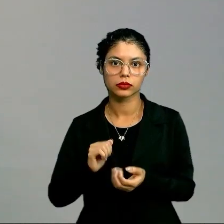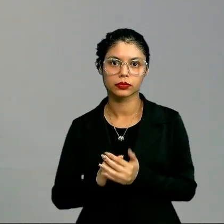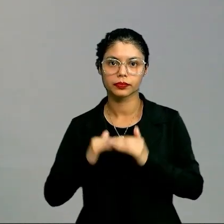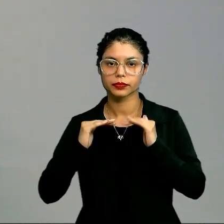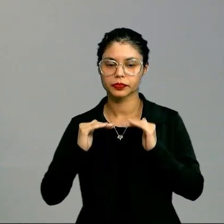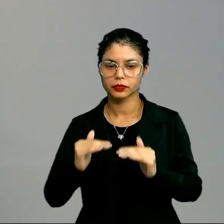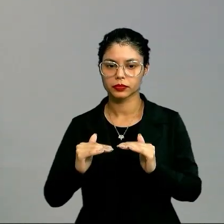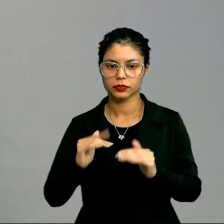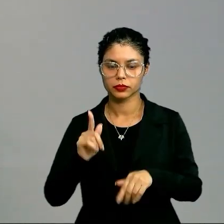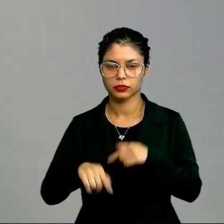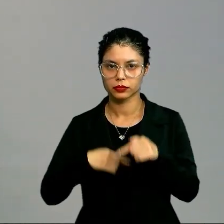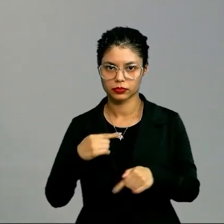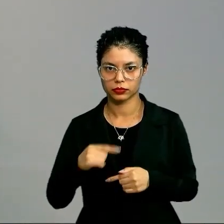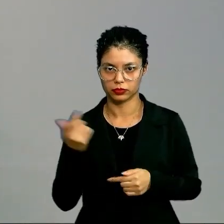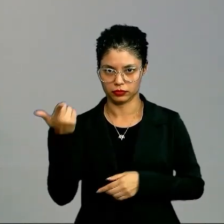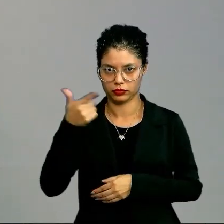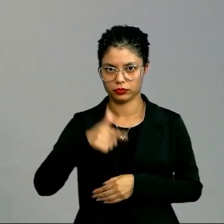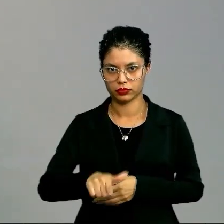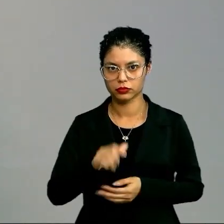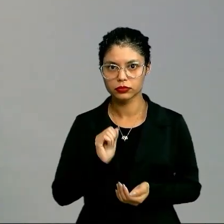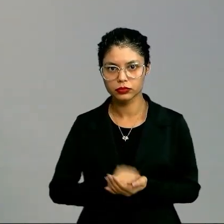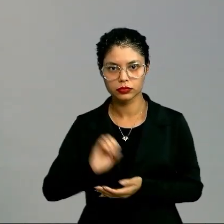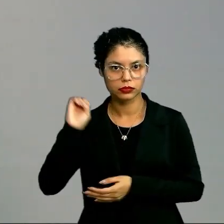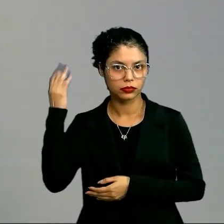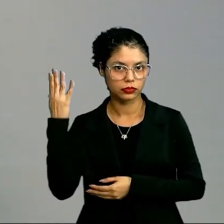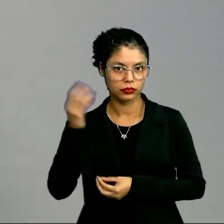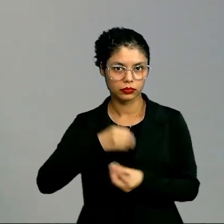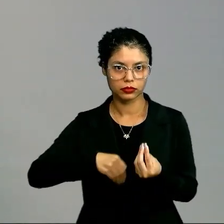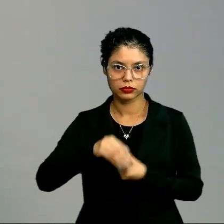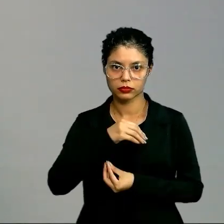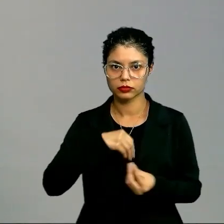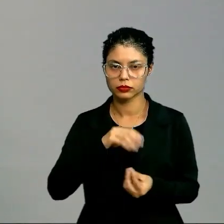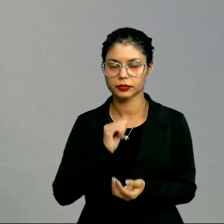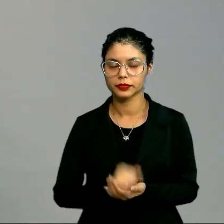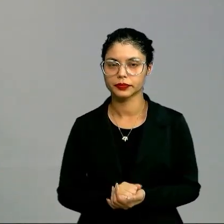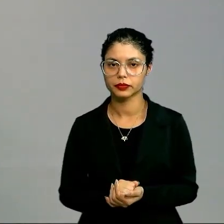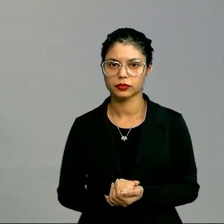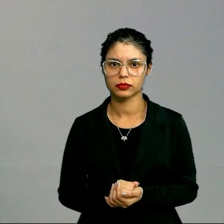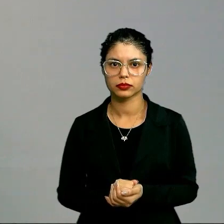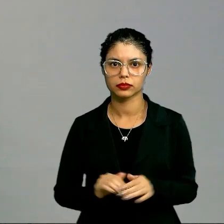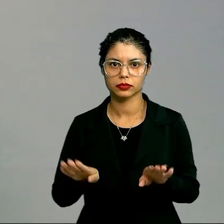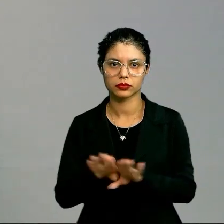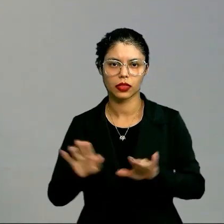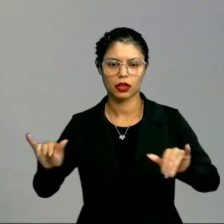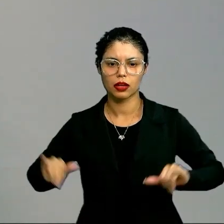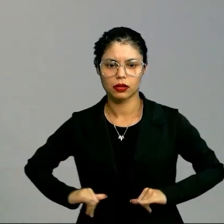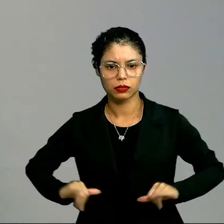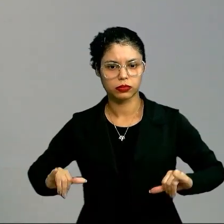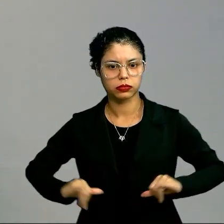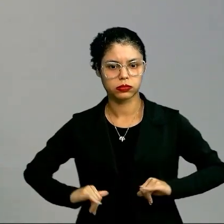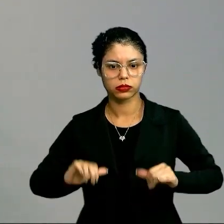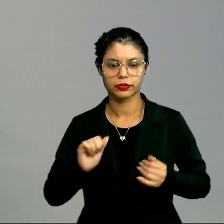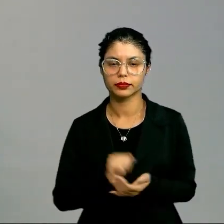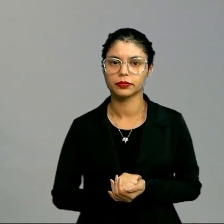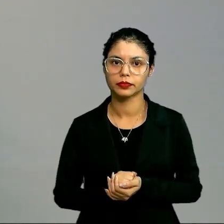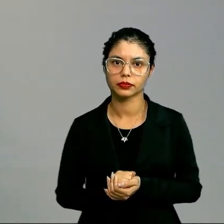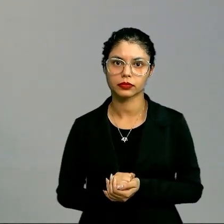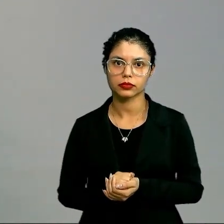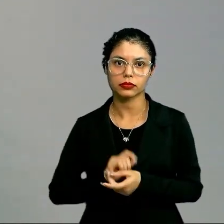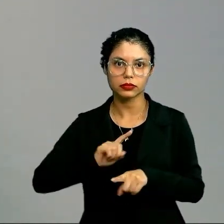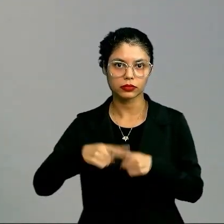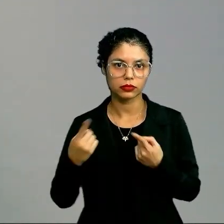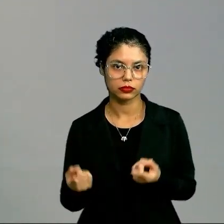equilíbrio químico novamente. E assim acontece com as reações. Então as reações elas sofrem perturbações, mas